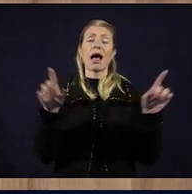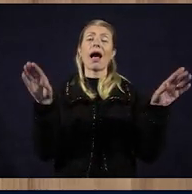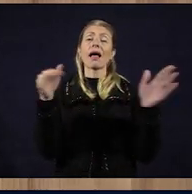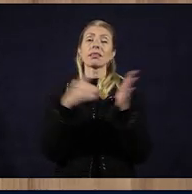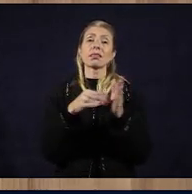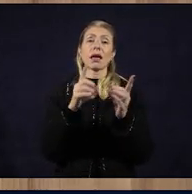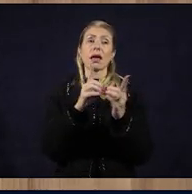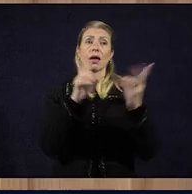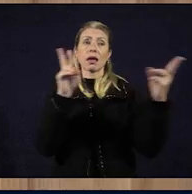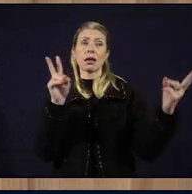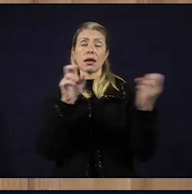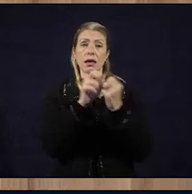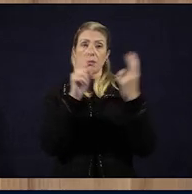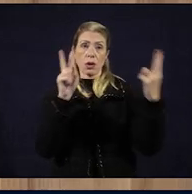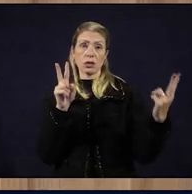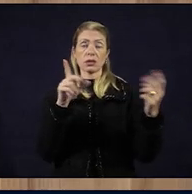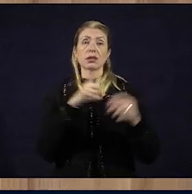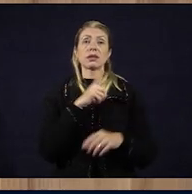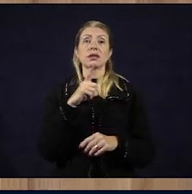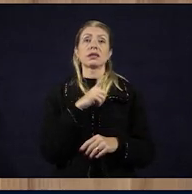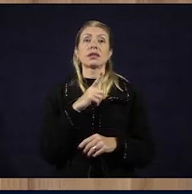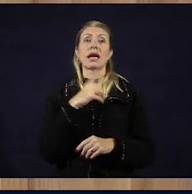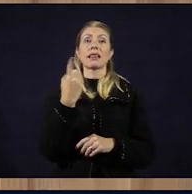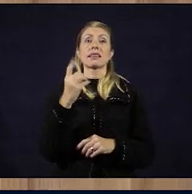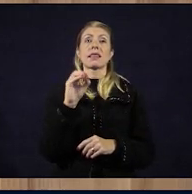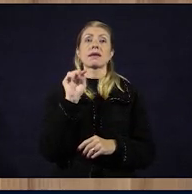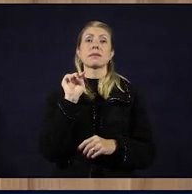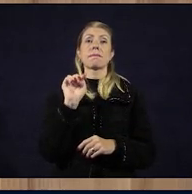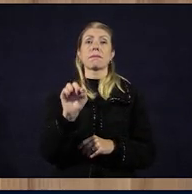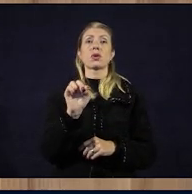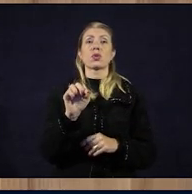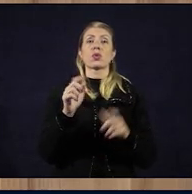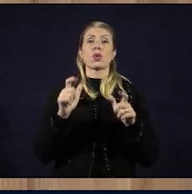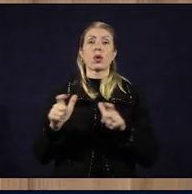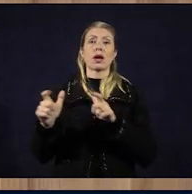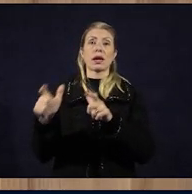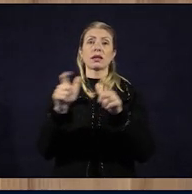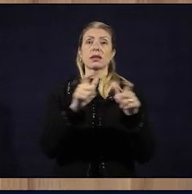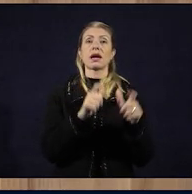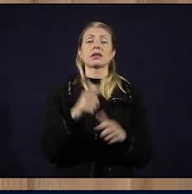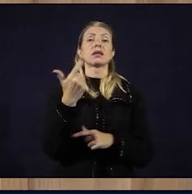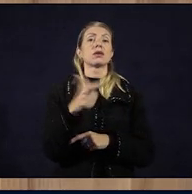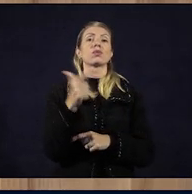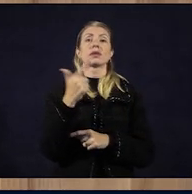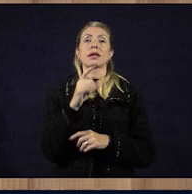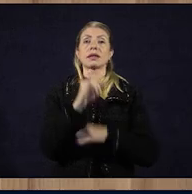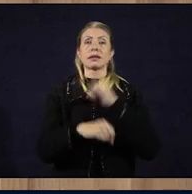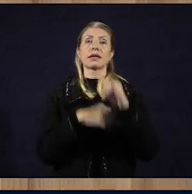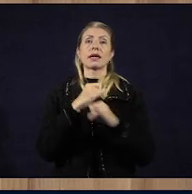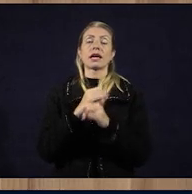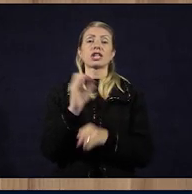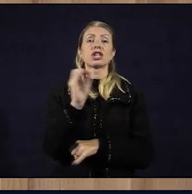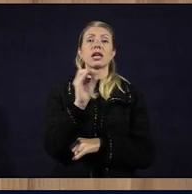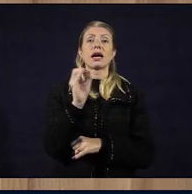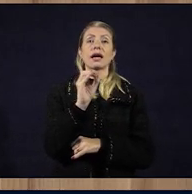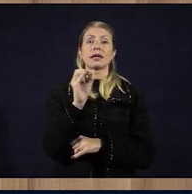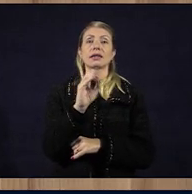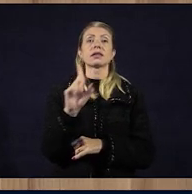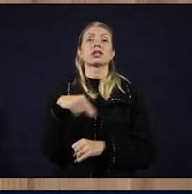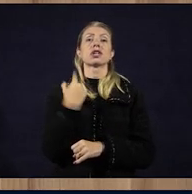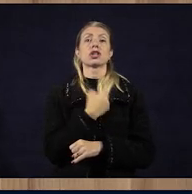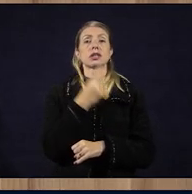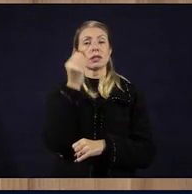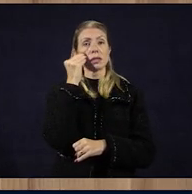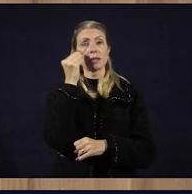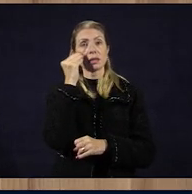10.000 localidades que nós identificamos que não tem nenhuma internet estamos Conectando e também estamos